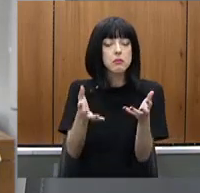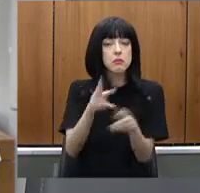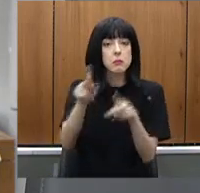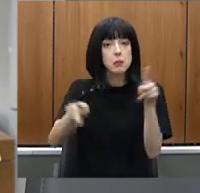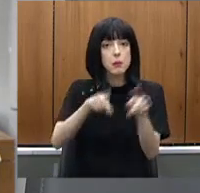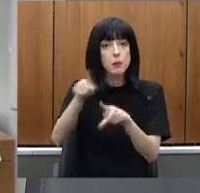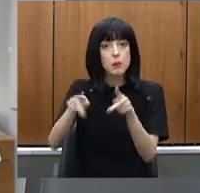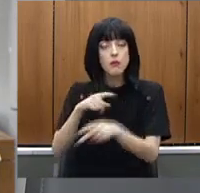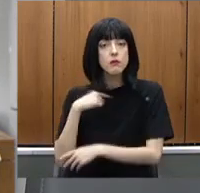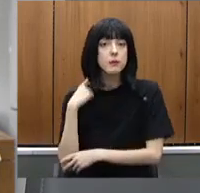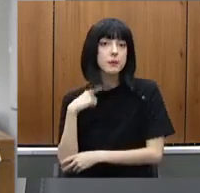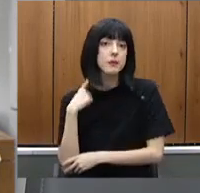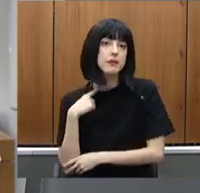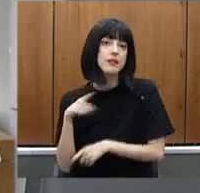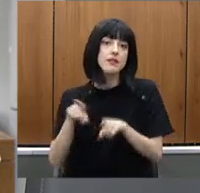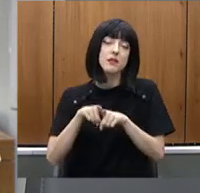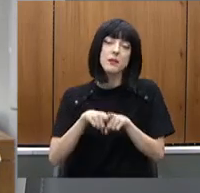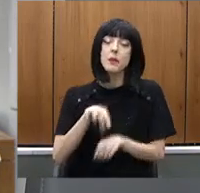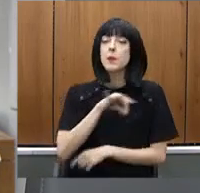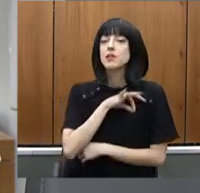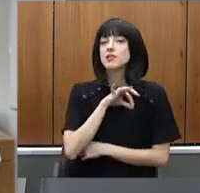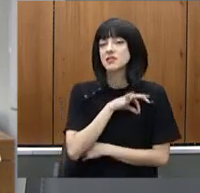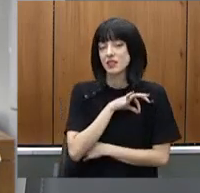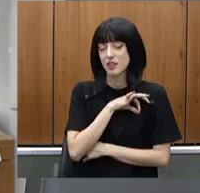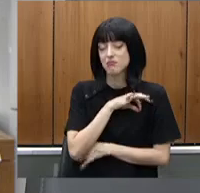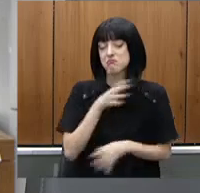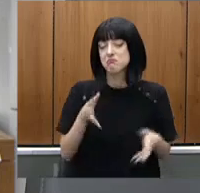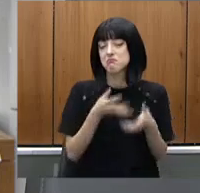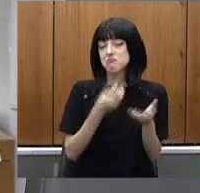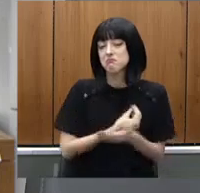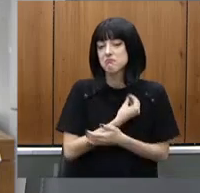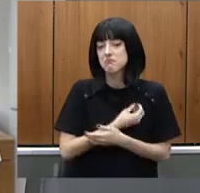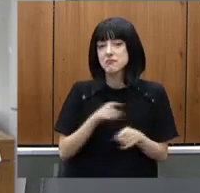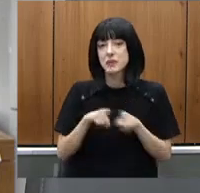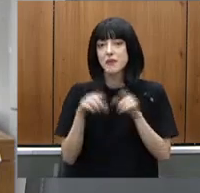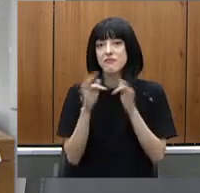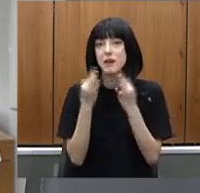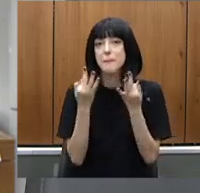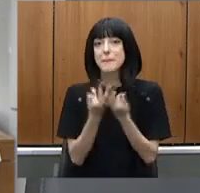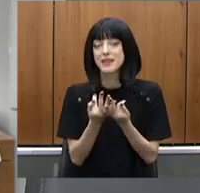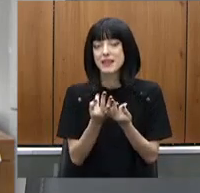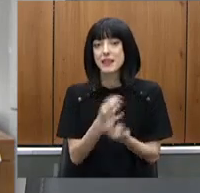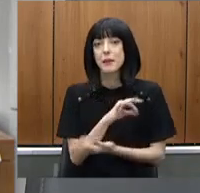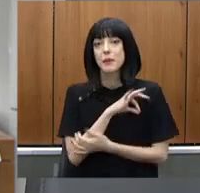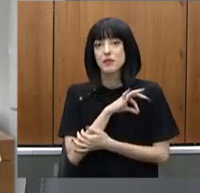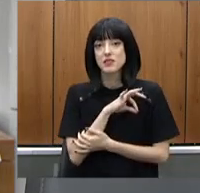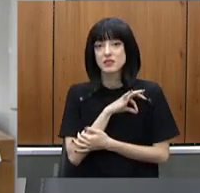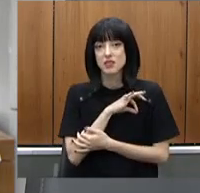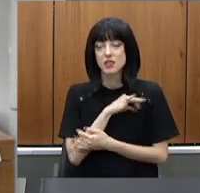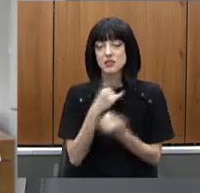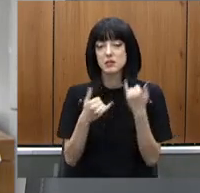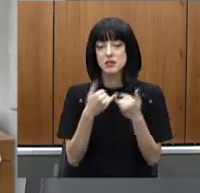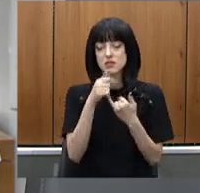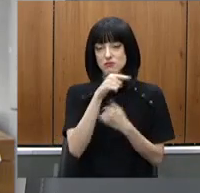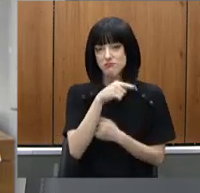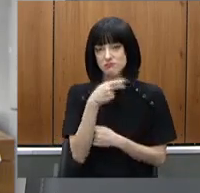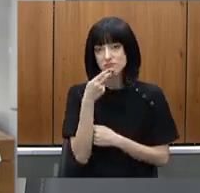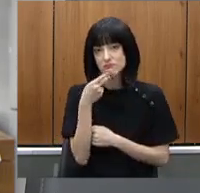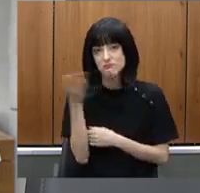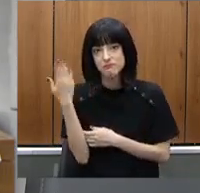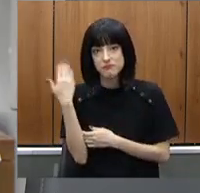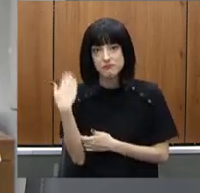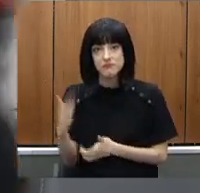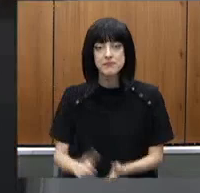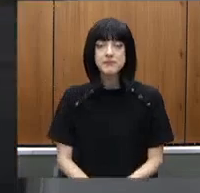policial pela nossa família policial né como o senhor colocou aqui é isso mesmo eu reafirmo que